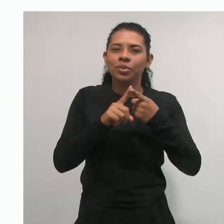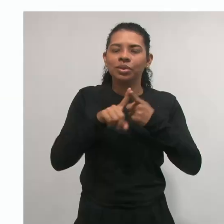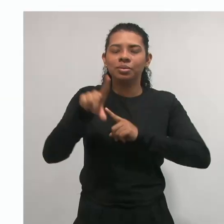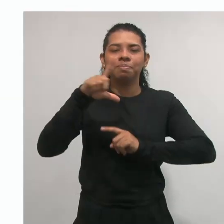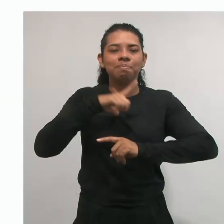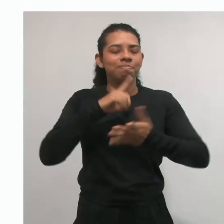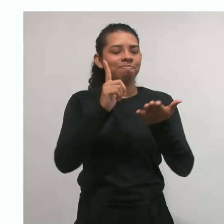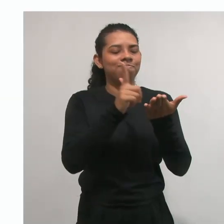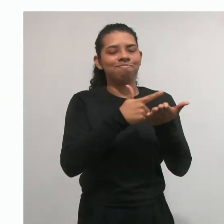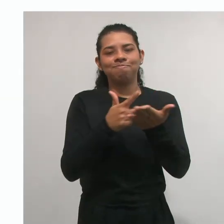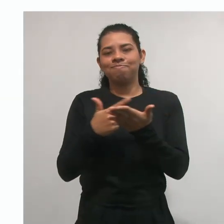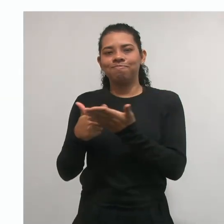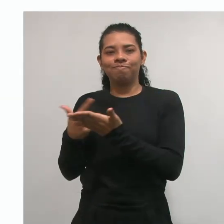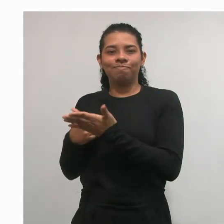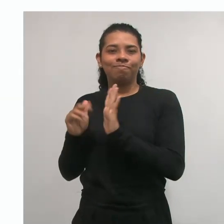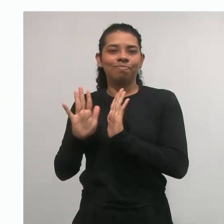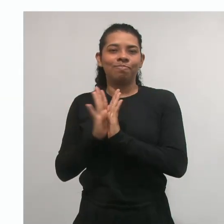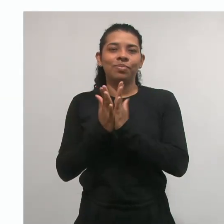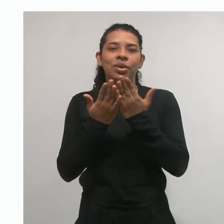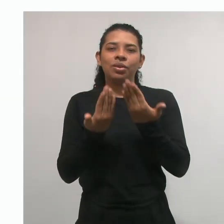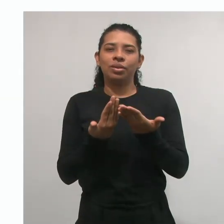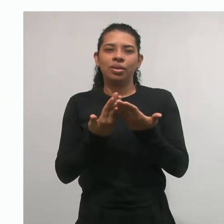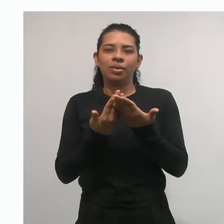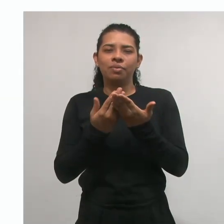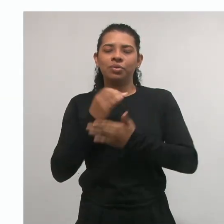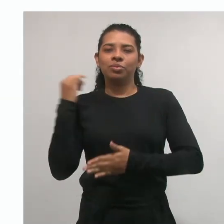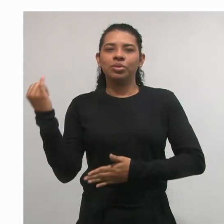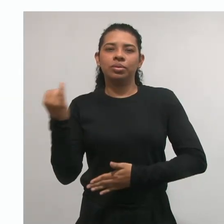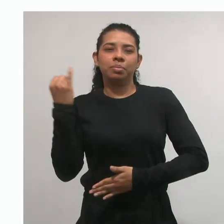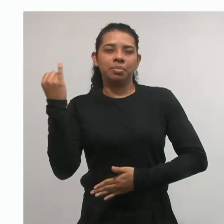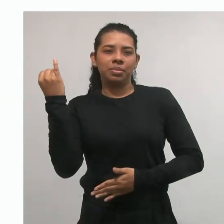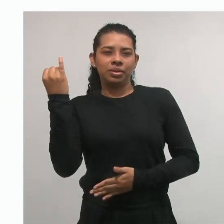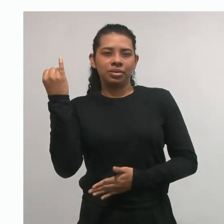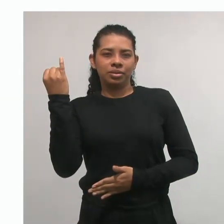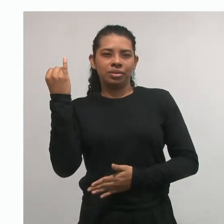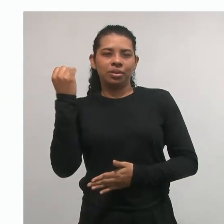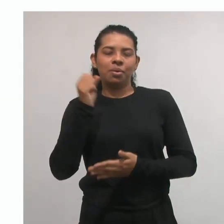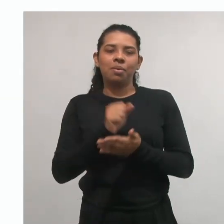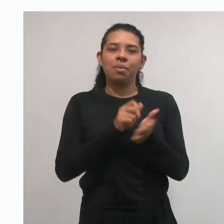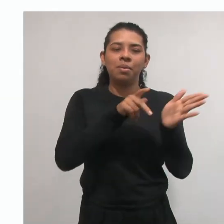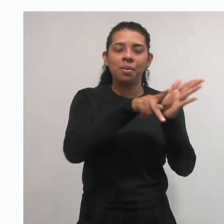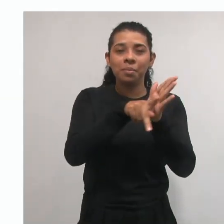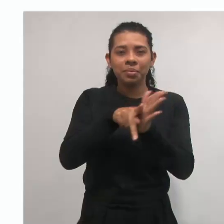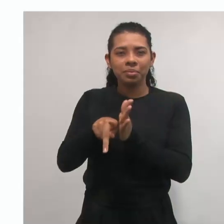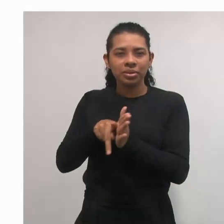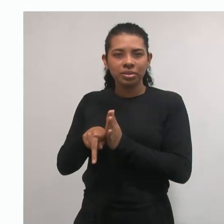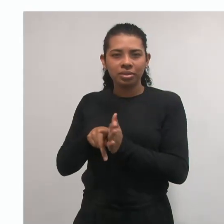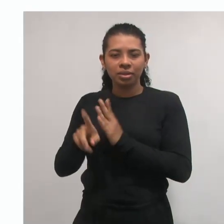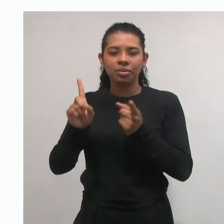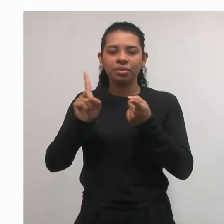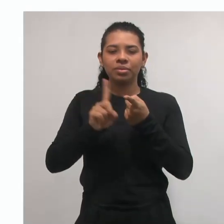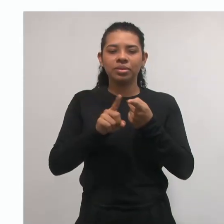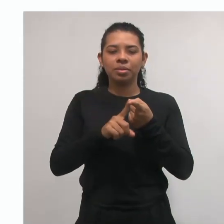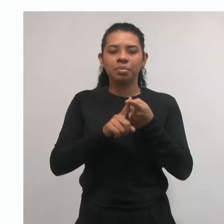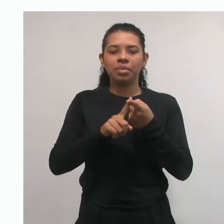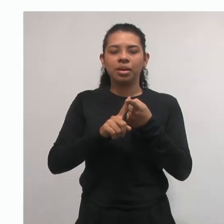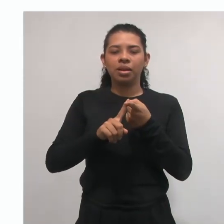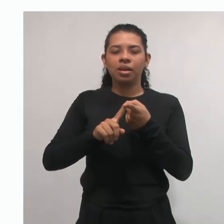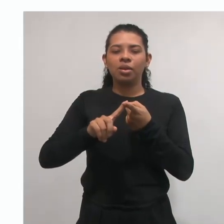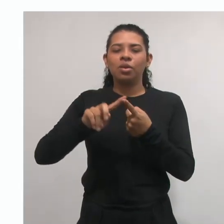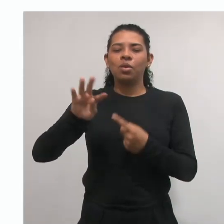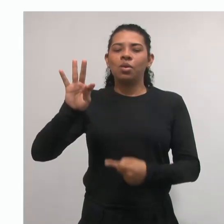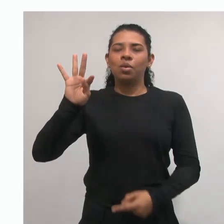pensamento negro, né, que a gente tem também, que foi muito importante para esse pensamento decolonial, que são